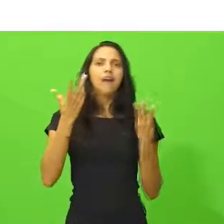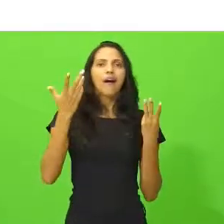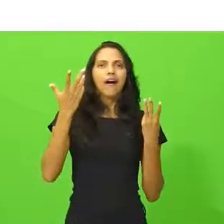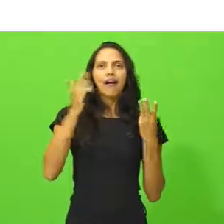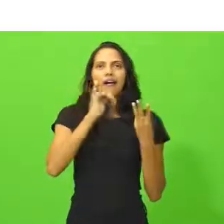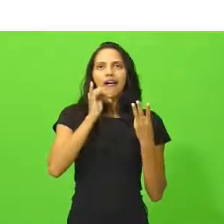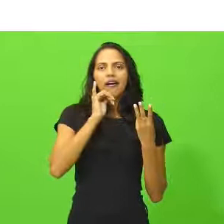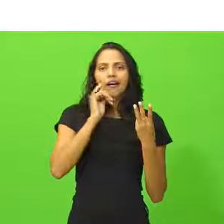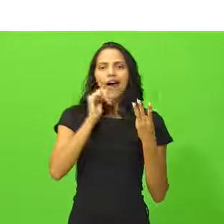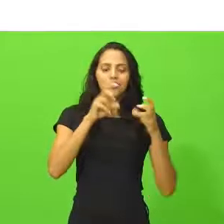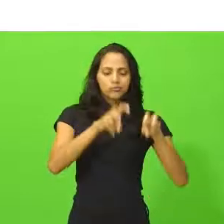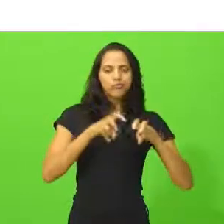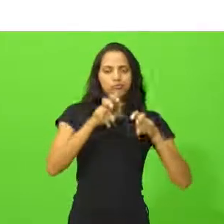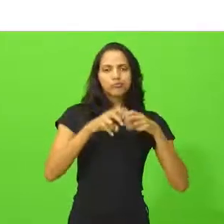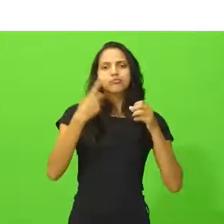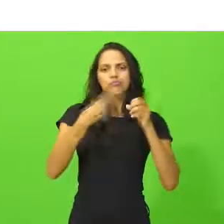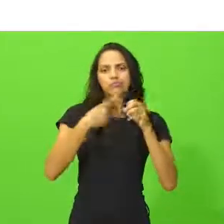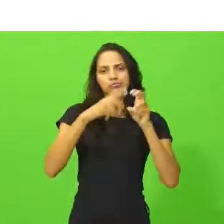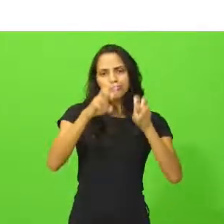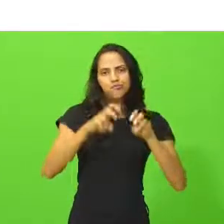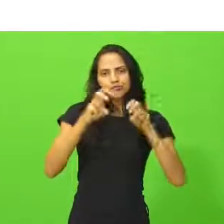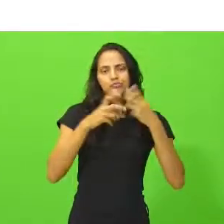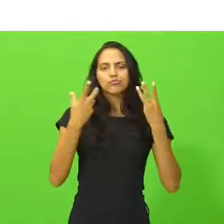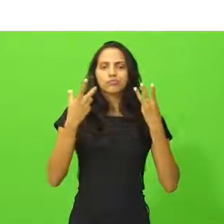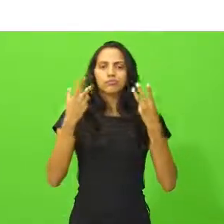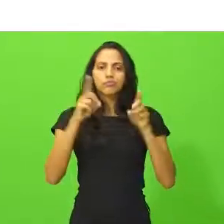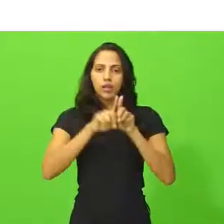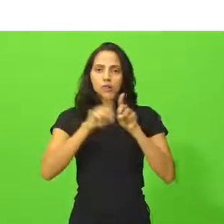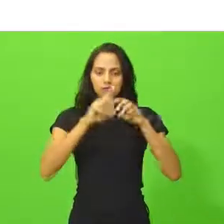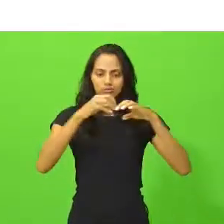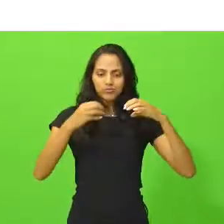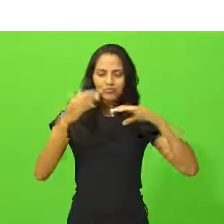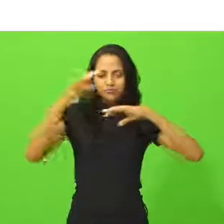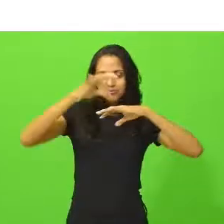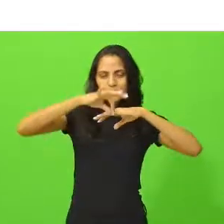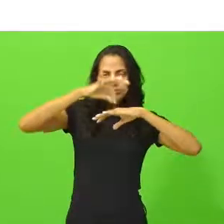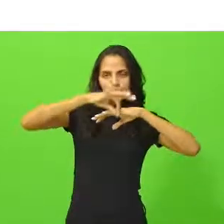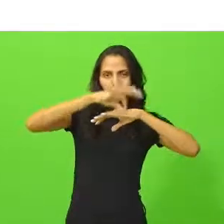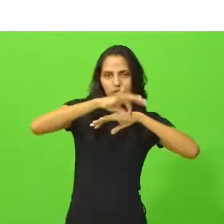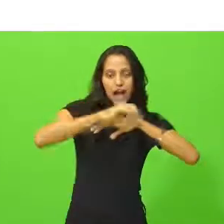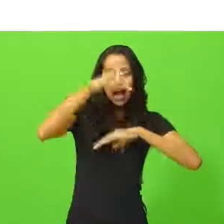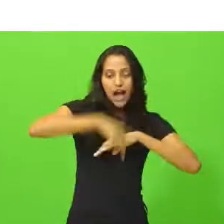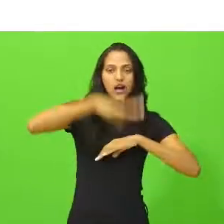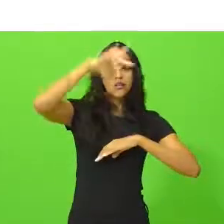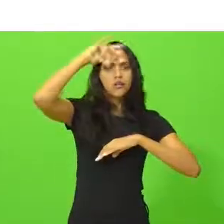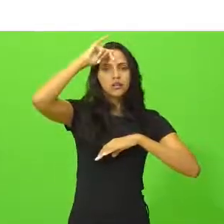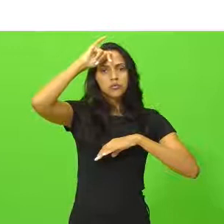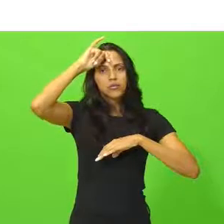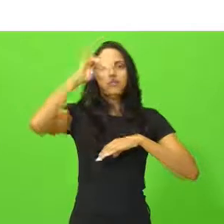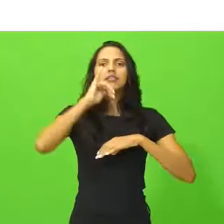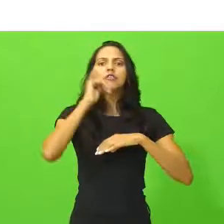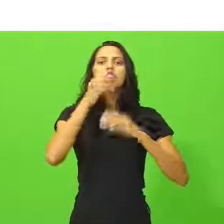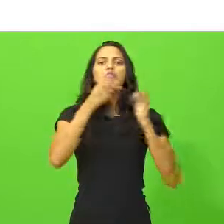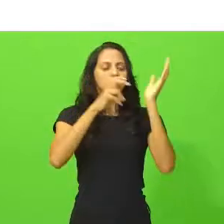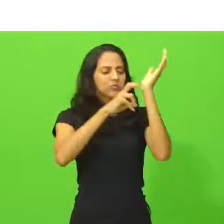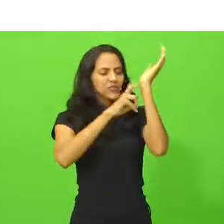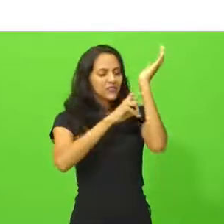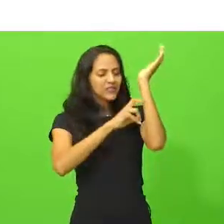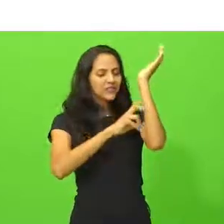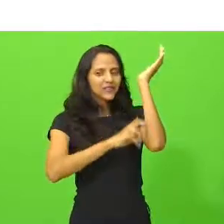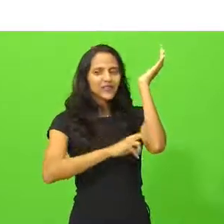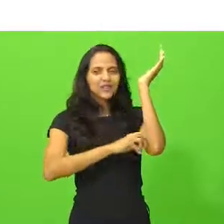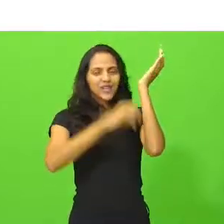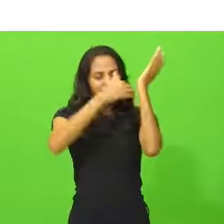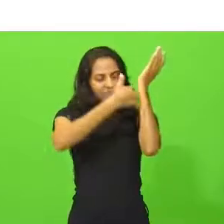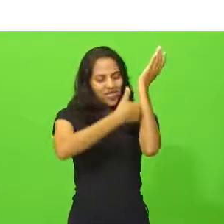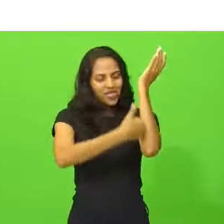às atividades agropecuárias e extrativas. Exemplo, aqui na nossa região, na Amazônia, o seringueiro. O seringueiro